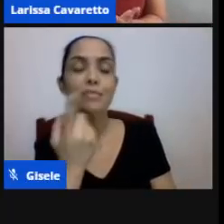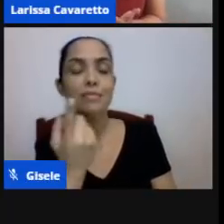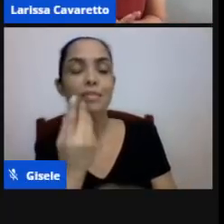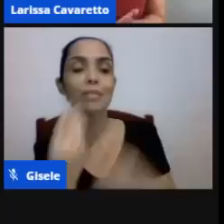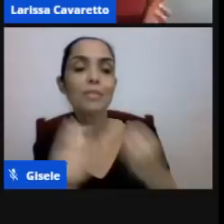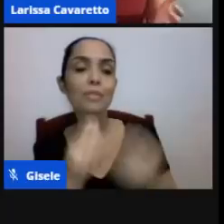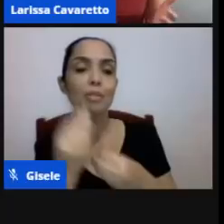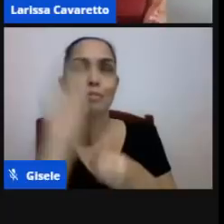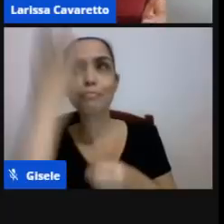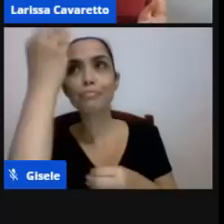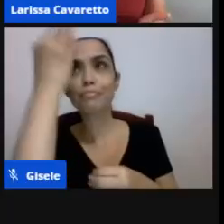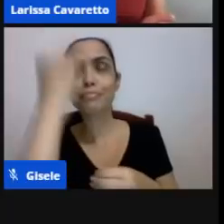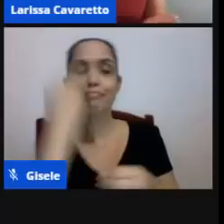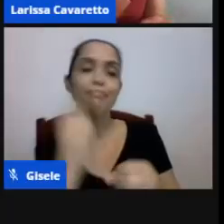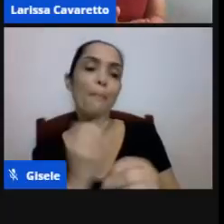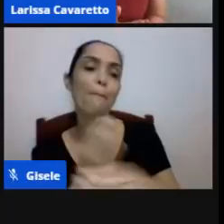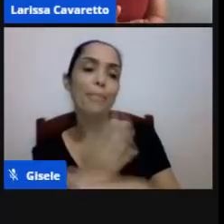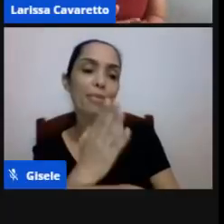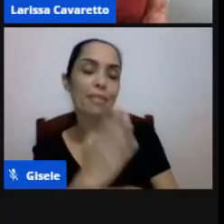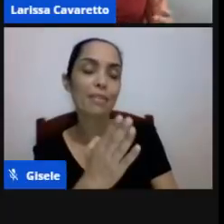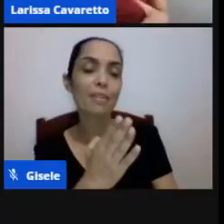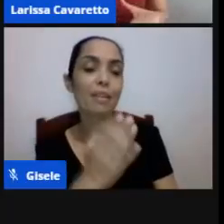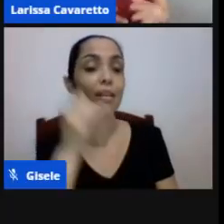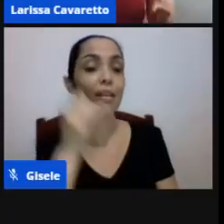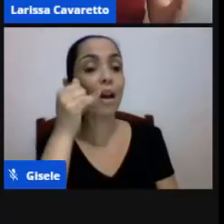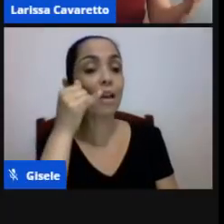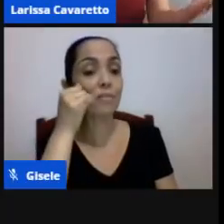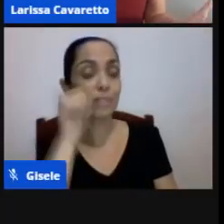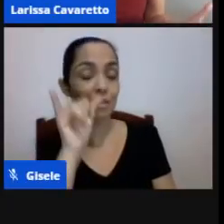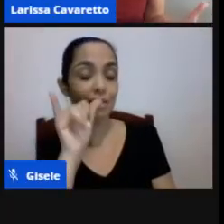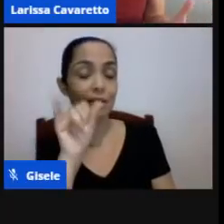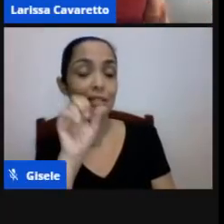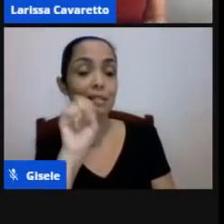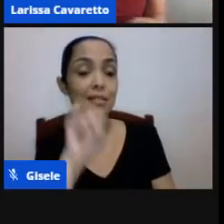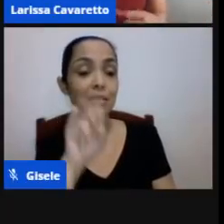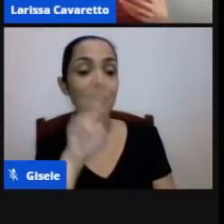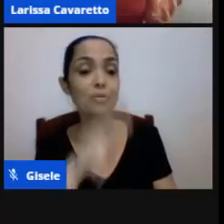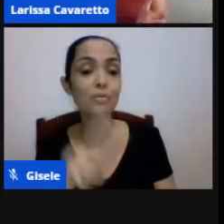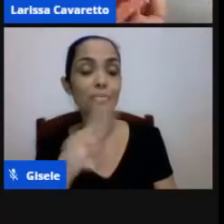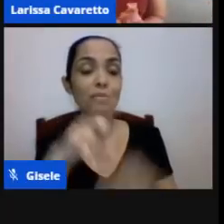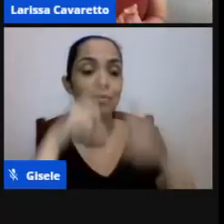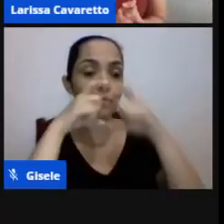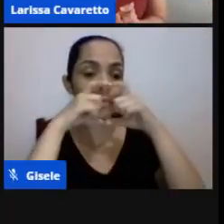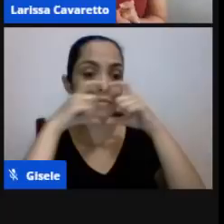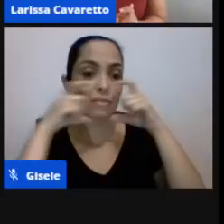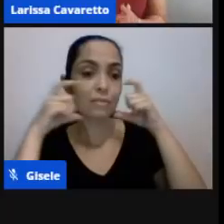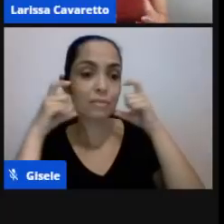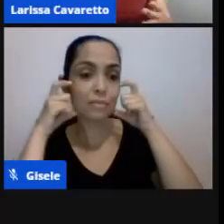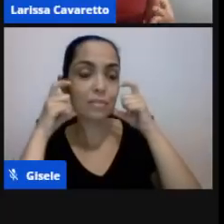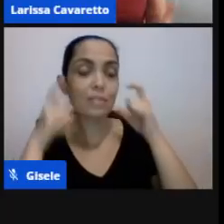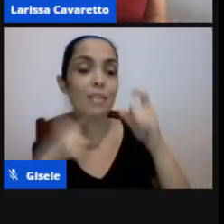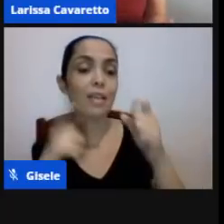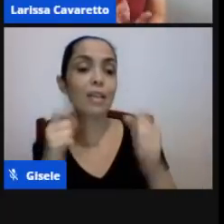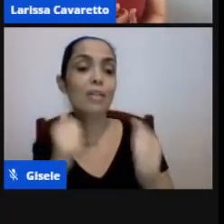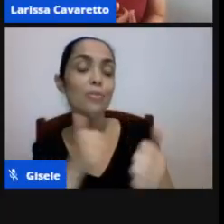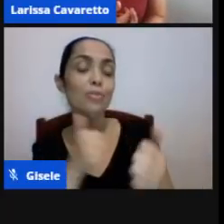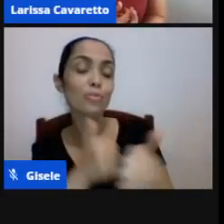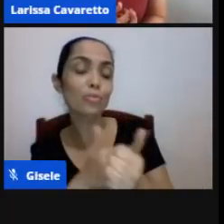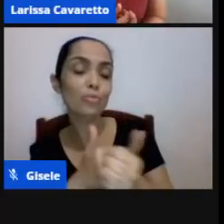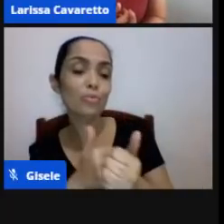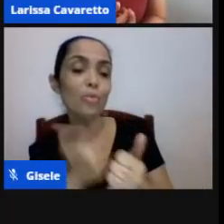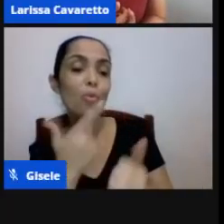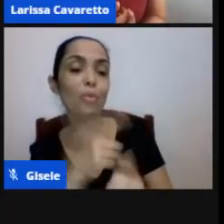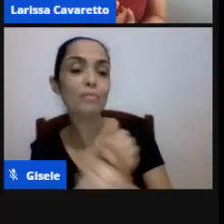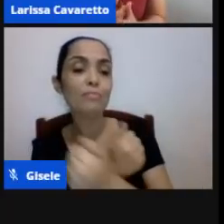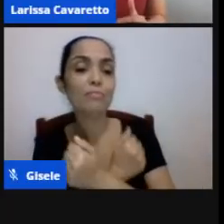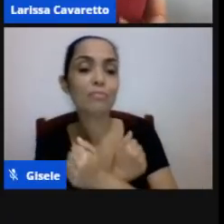é maior. Então, se você está usando a máscara, se você, no geral, está evitando de entrar em contato próximo, a chance de você pegar é